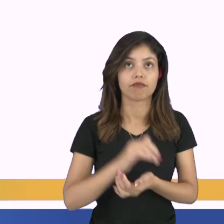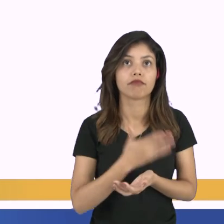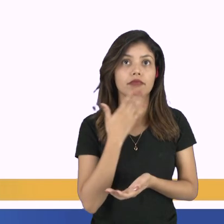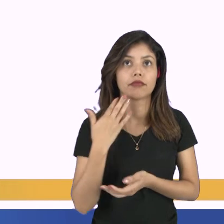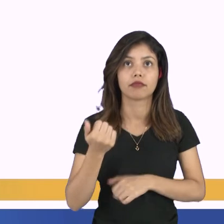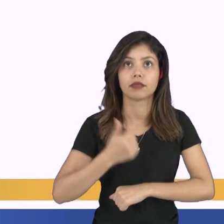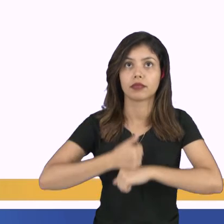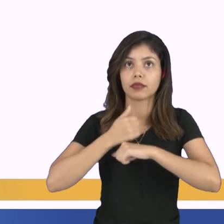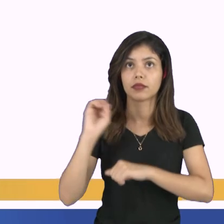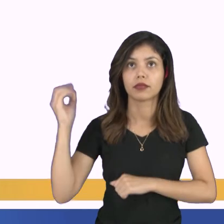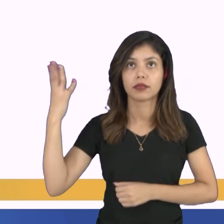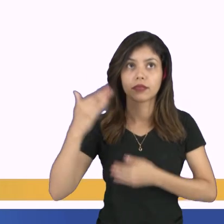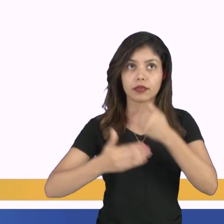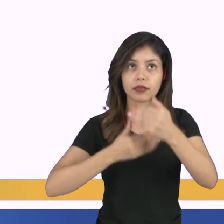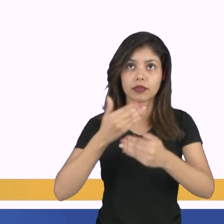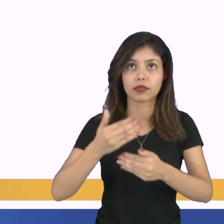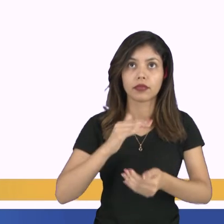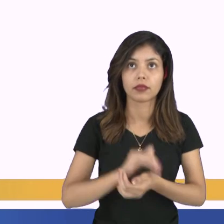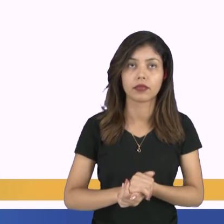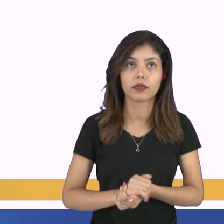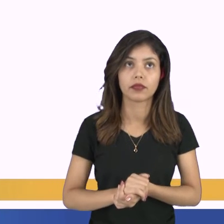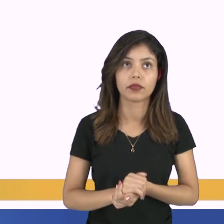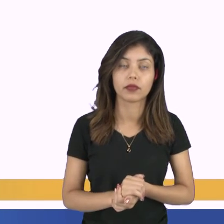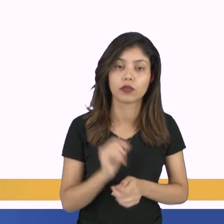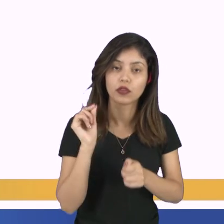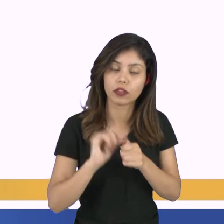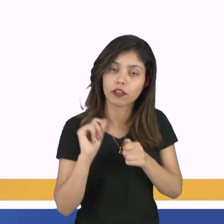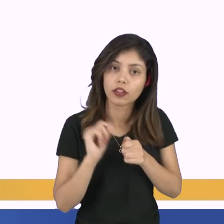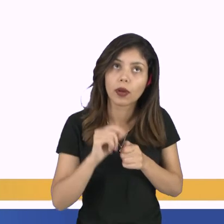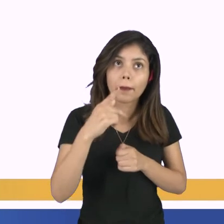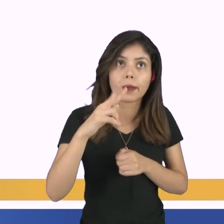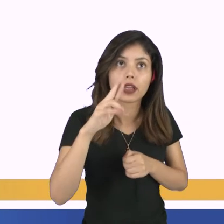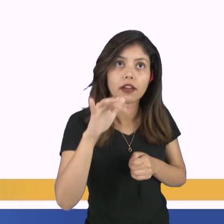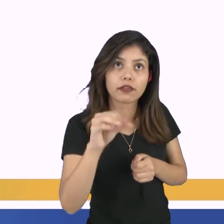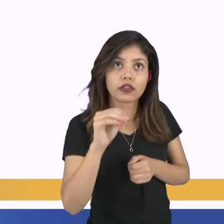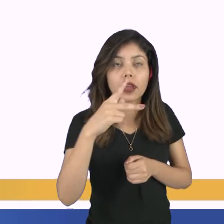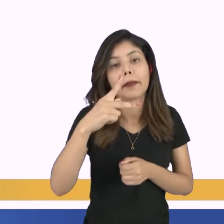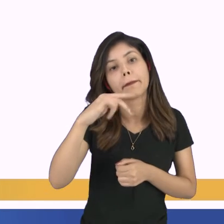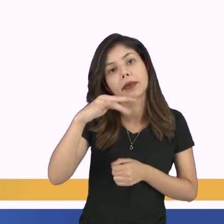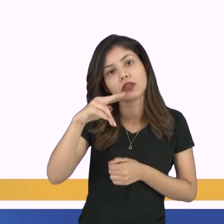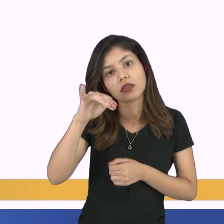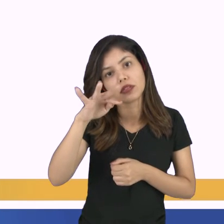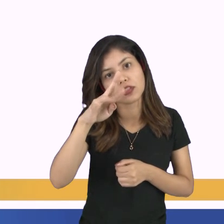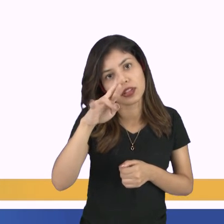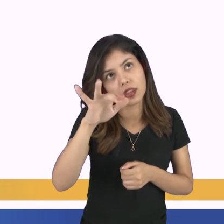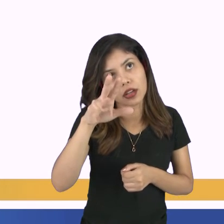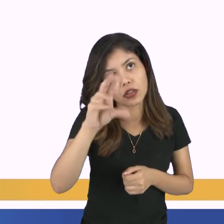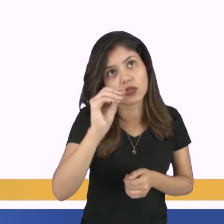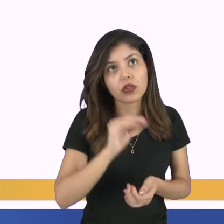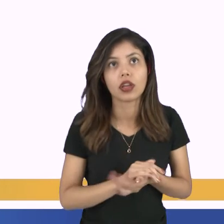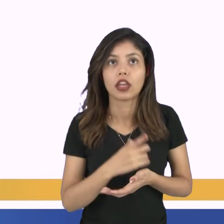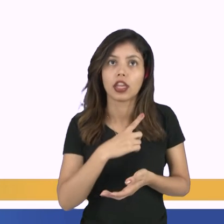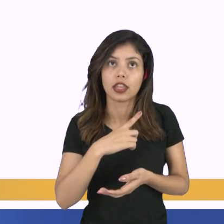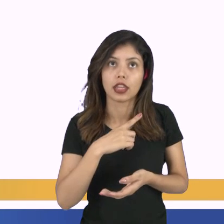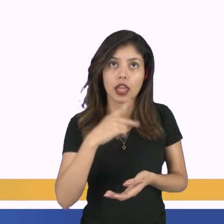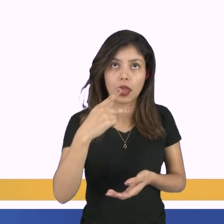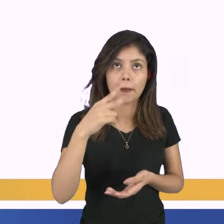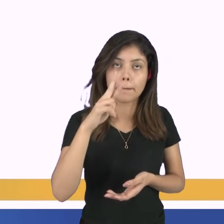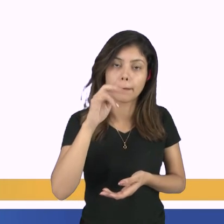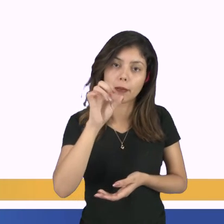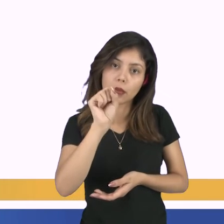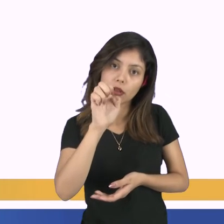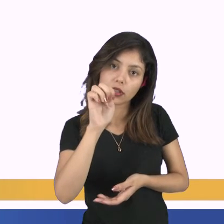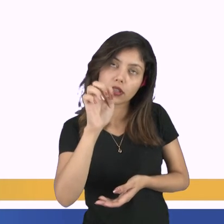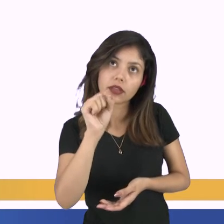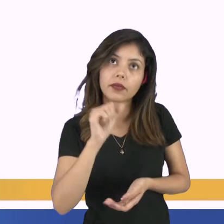de qualidade aconteceu no processo de confecção dos parafusos e pinos de titânio, que compõem as